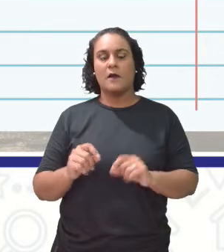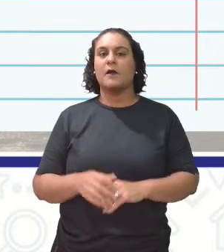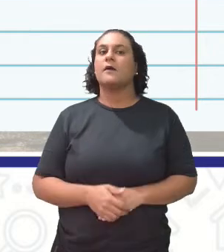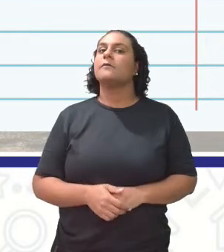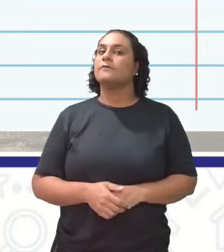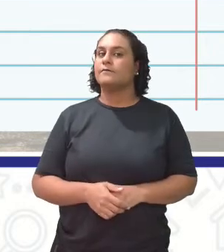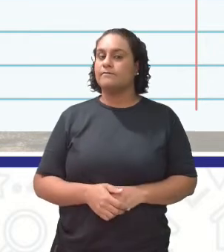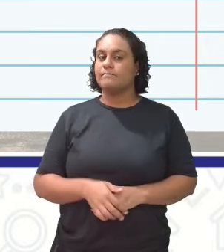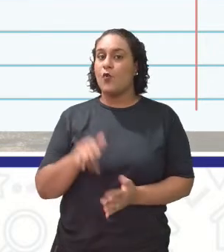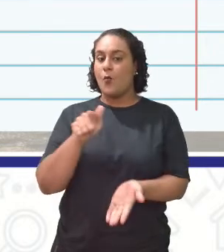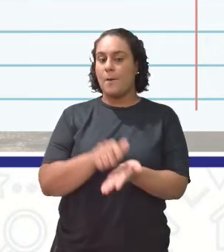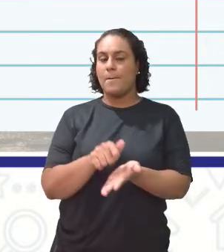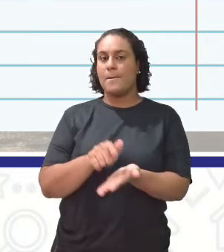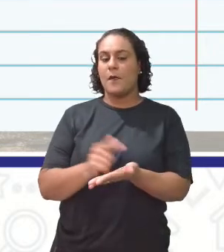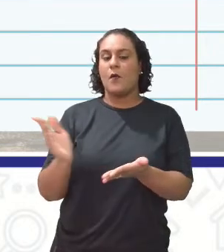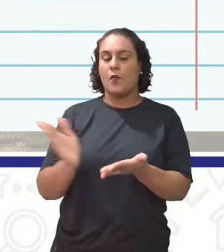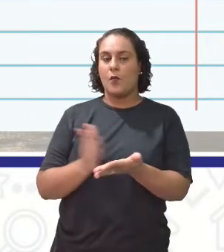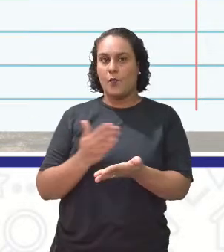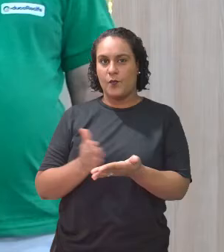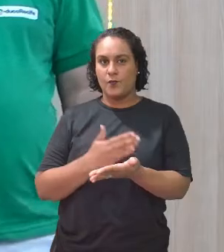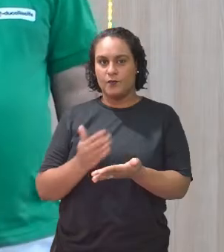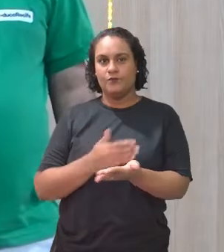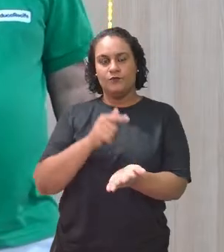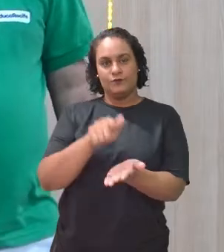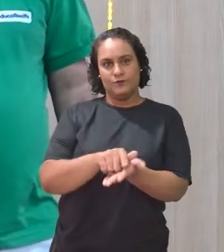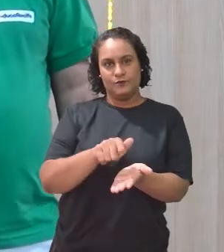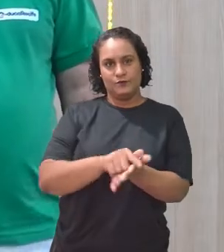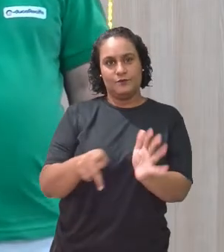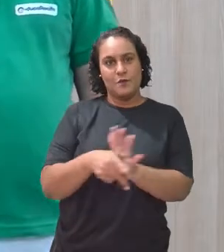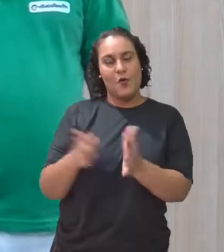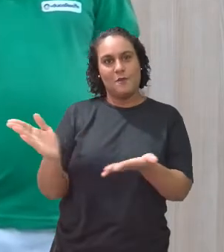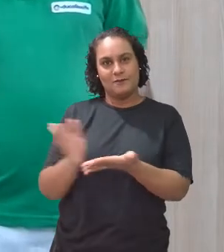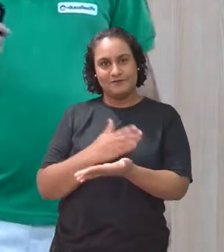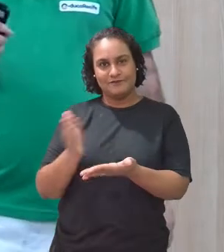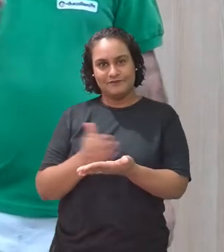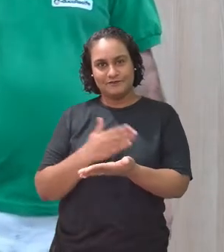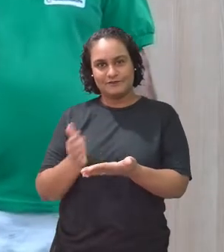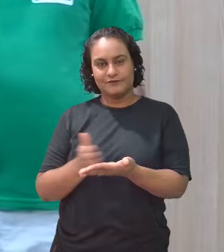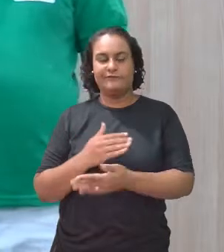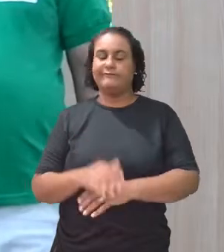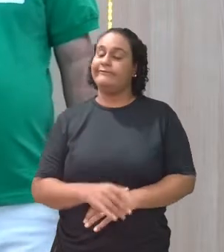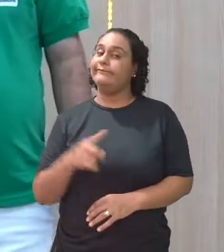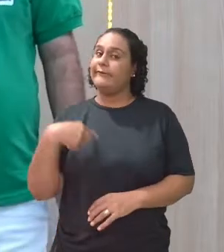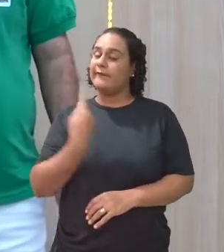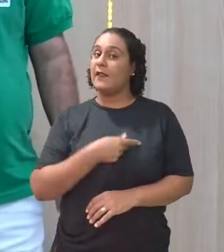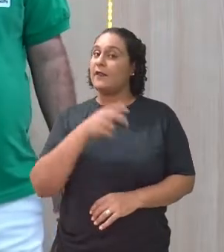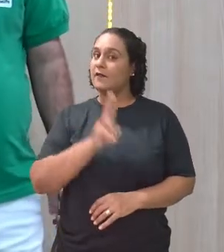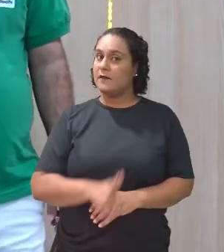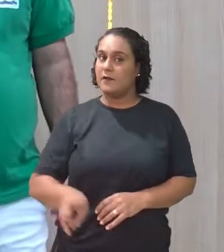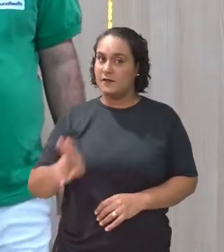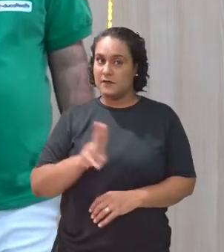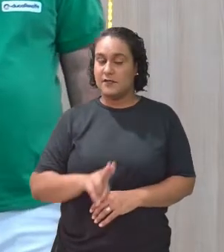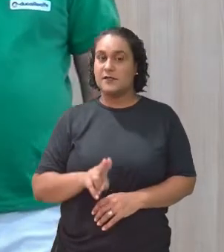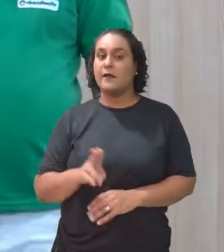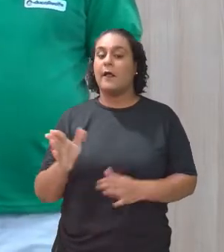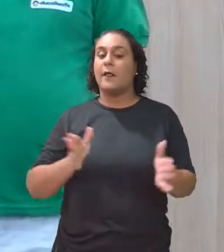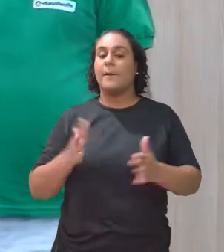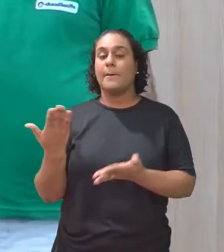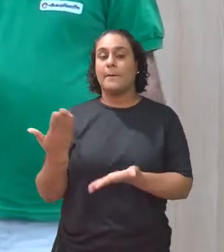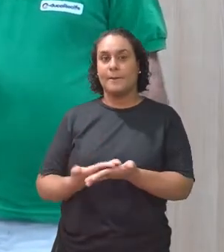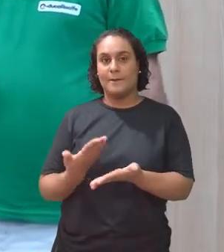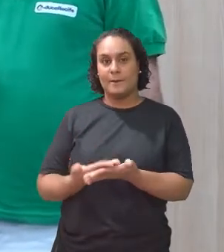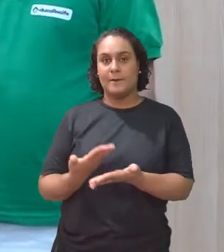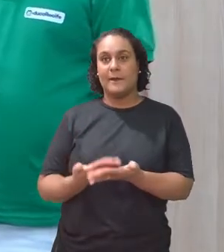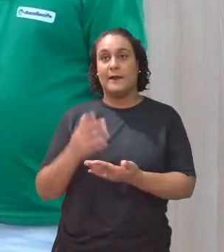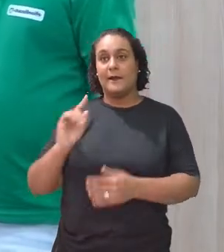uma folha de caderno. Você pega uma folha de caderno, né, que a gente vai utilizar para essa aula.